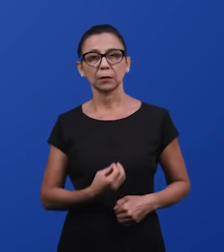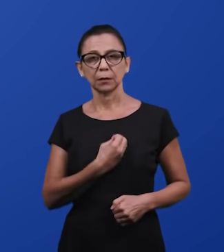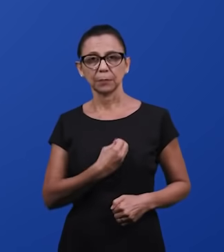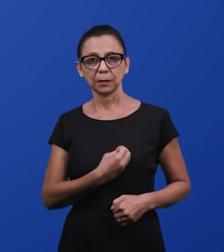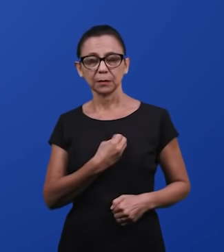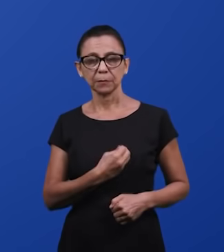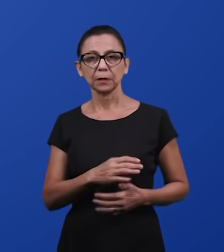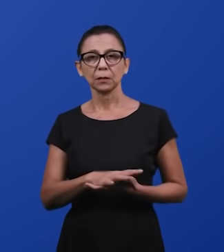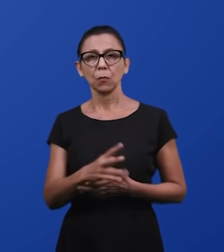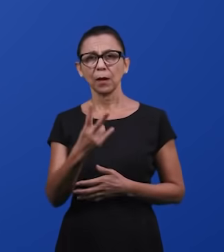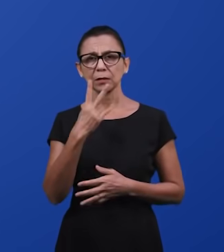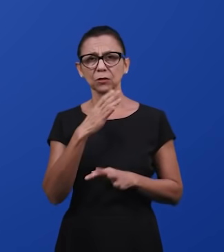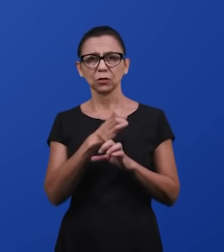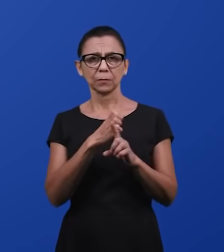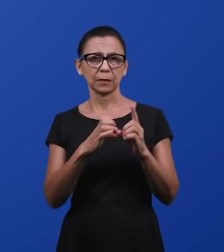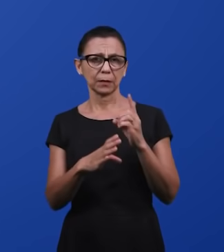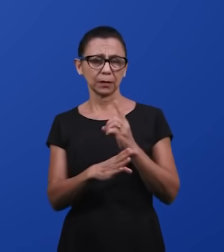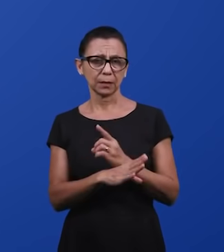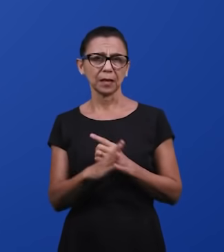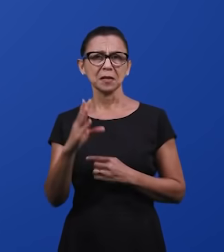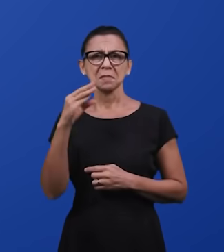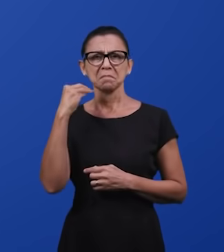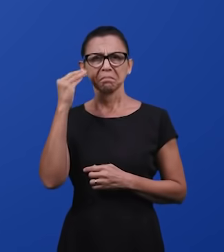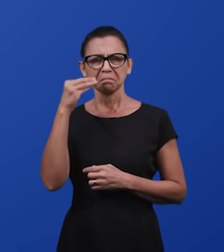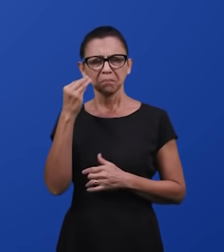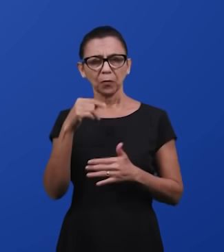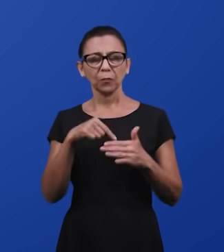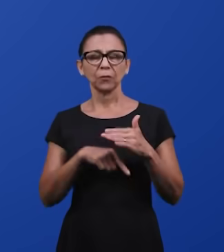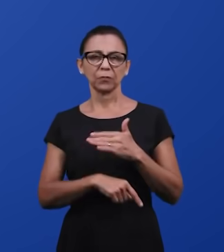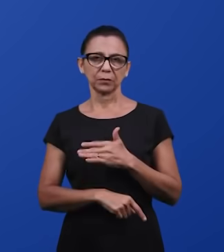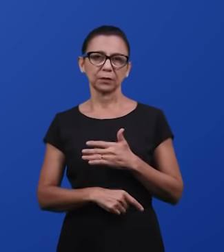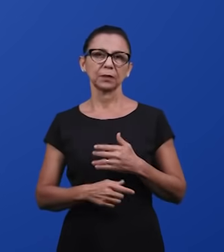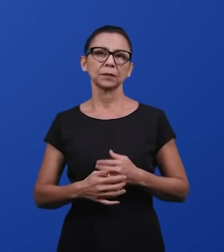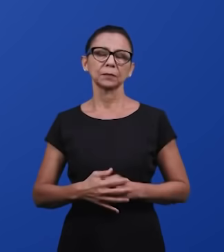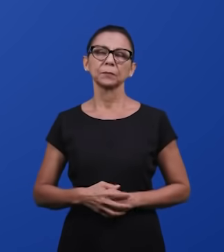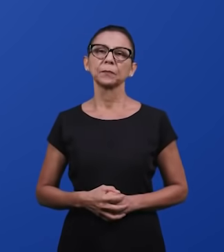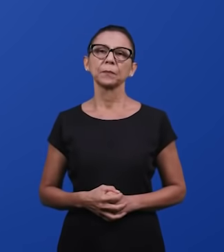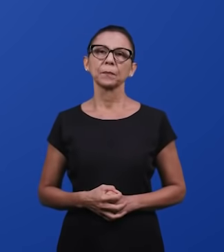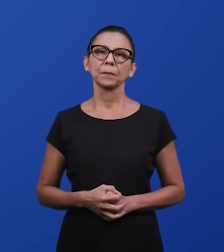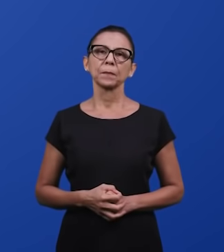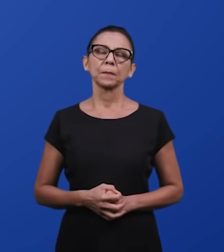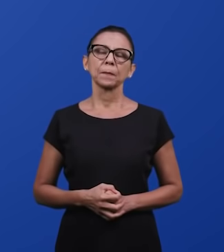dominical. Nós temos tido grandes experiências com